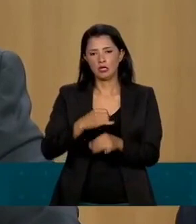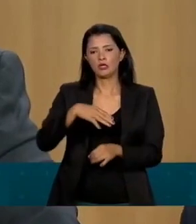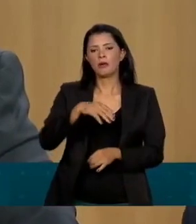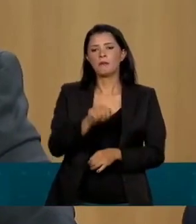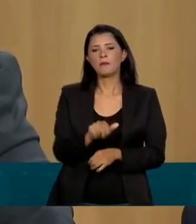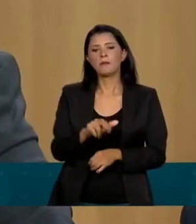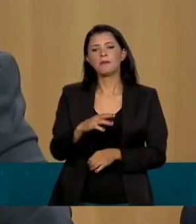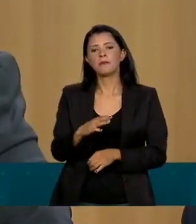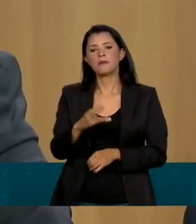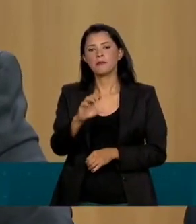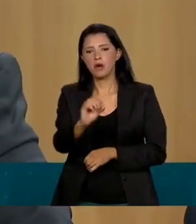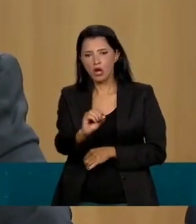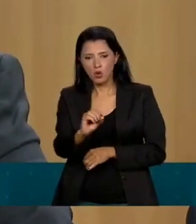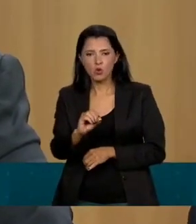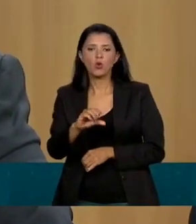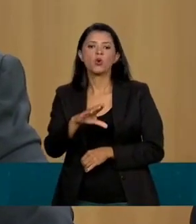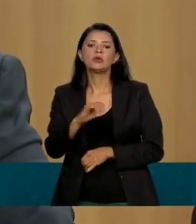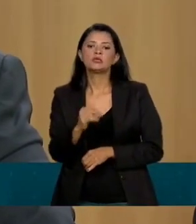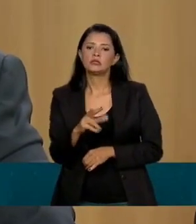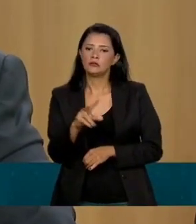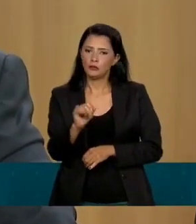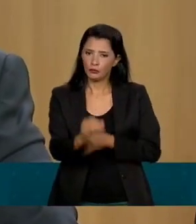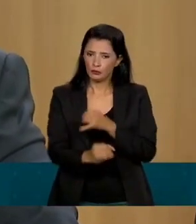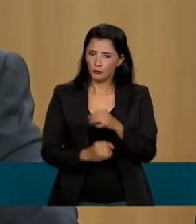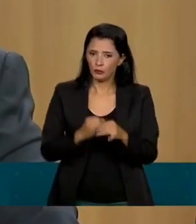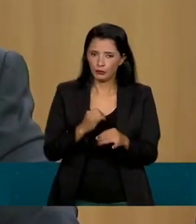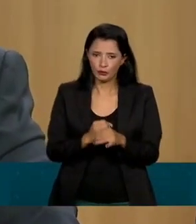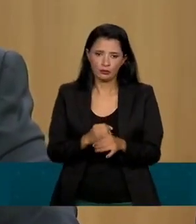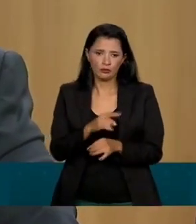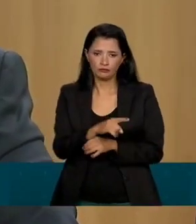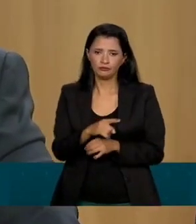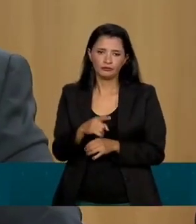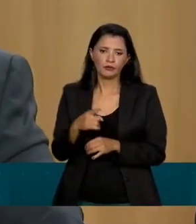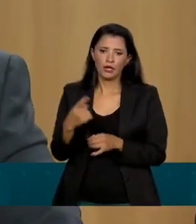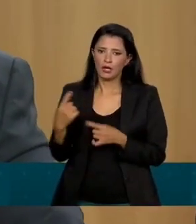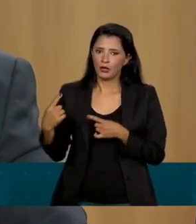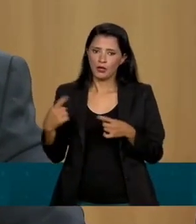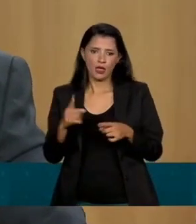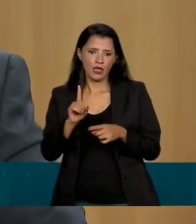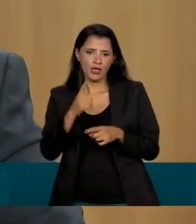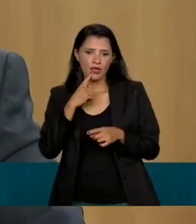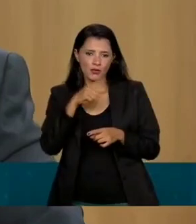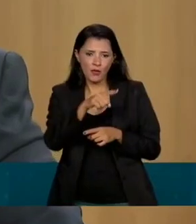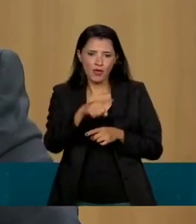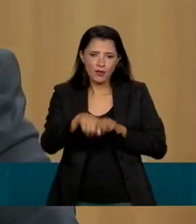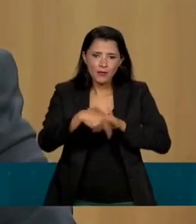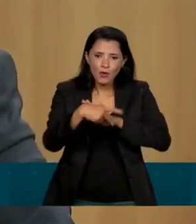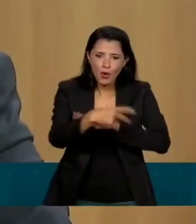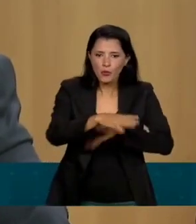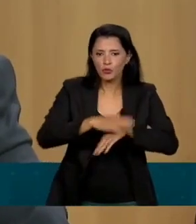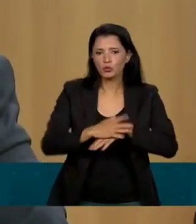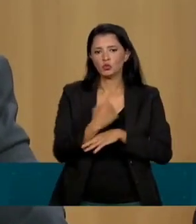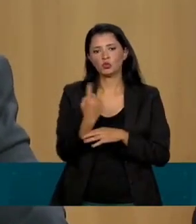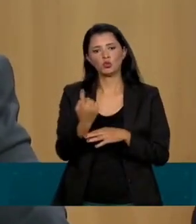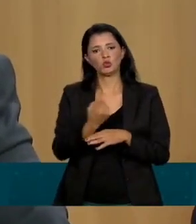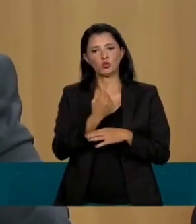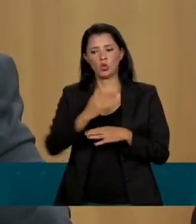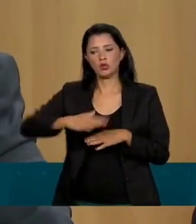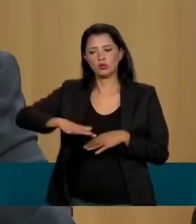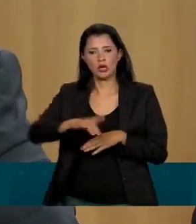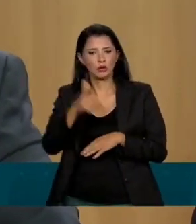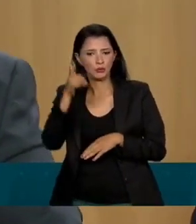debate, porque é claro que o Marco Civil da Internet não rege sozinho este